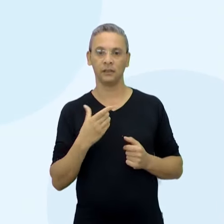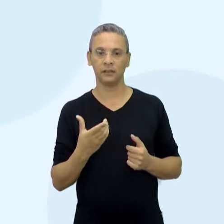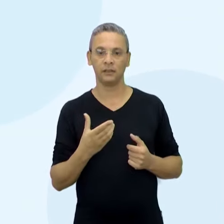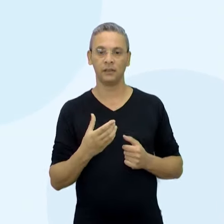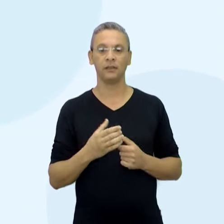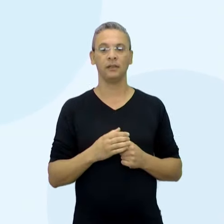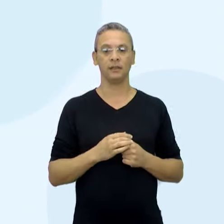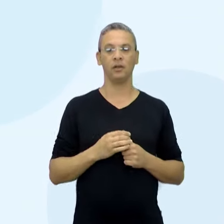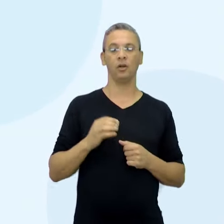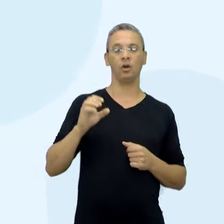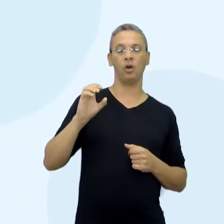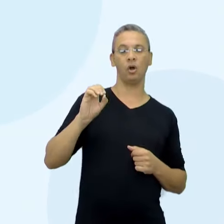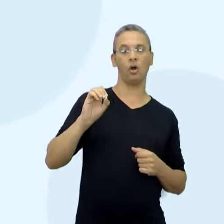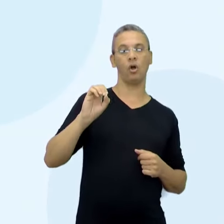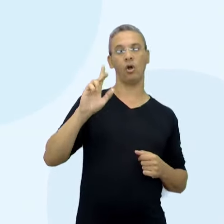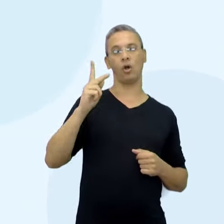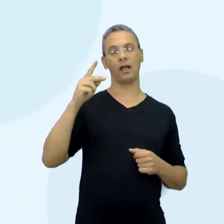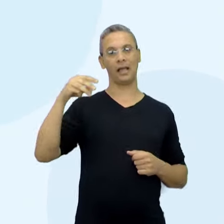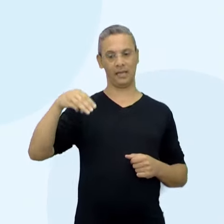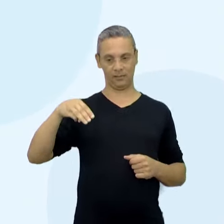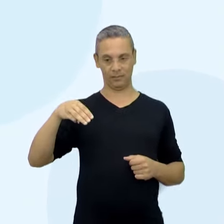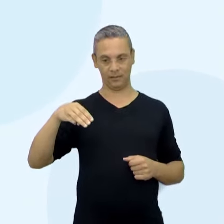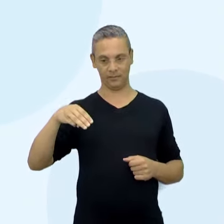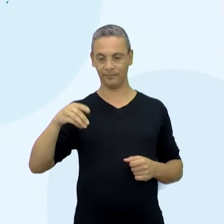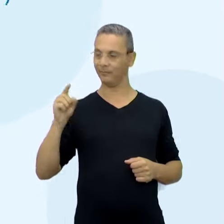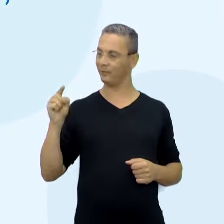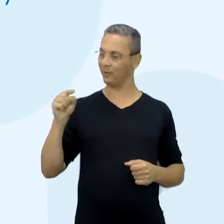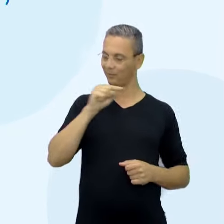ohm, que o símbolo é assim, ó.